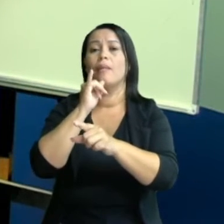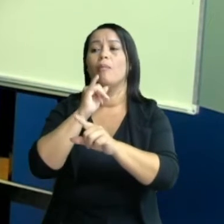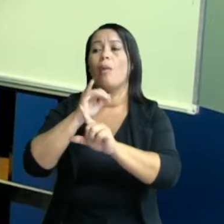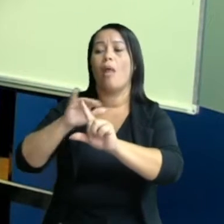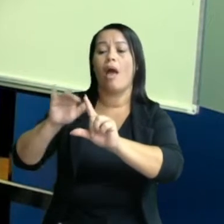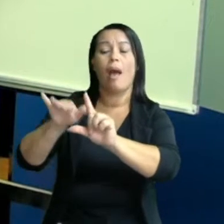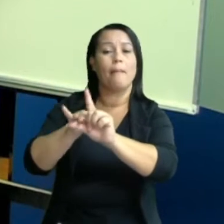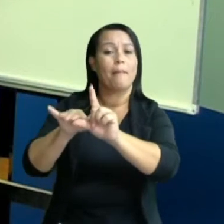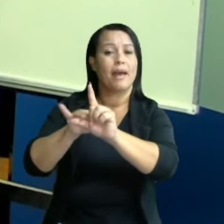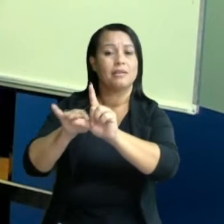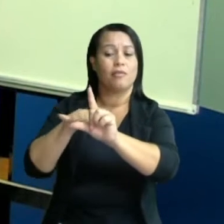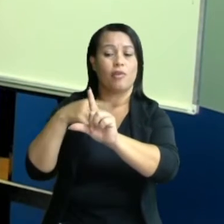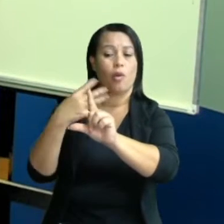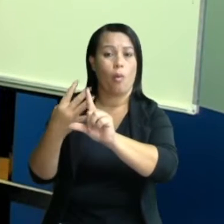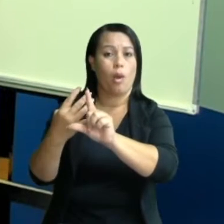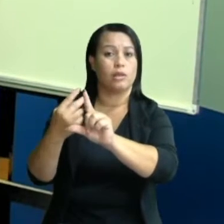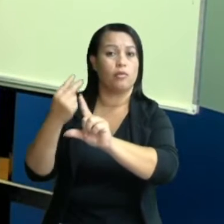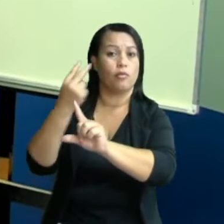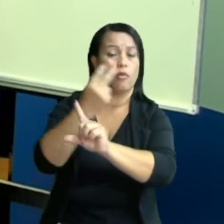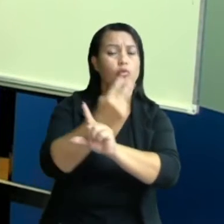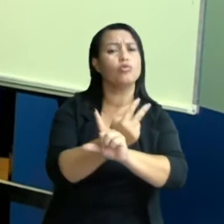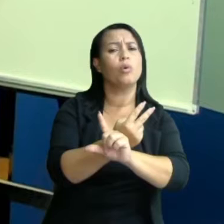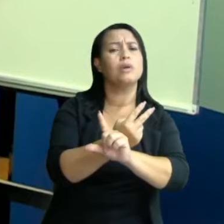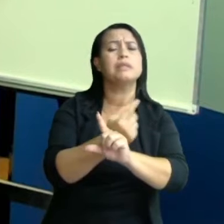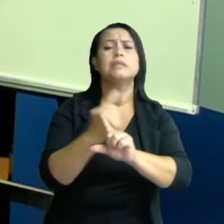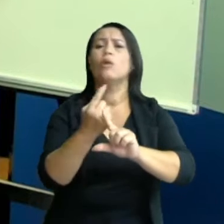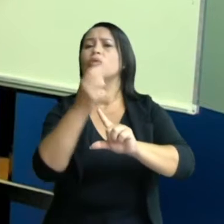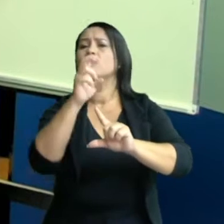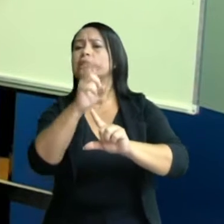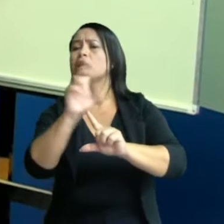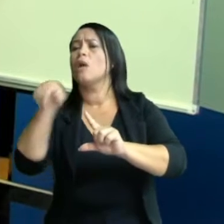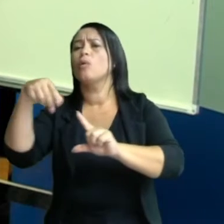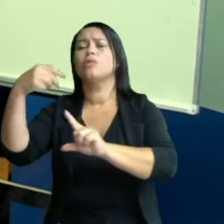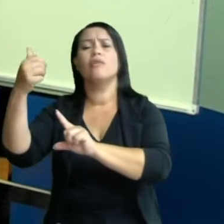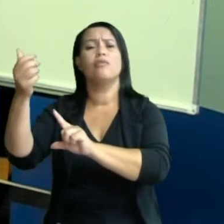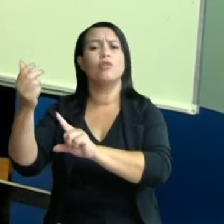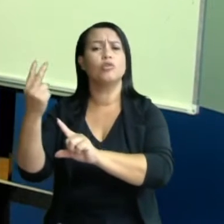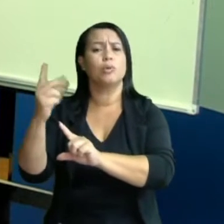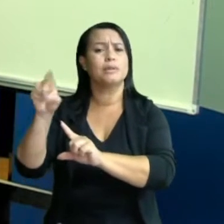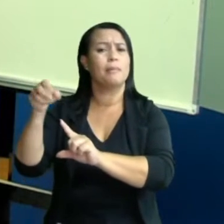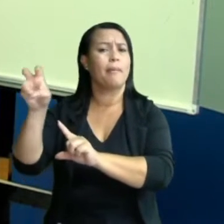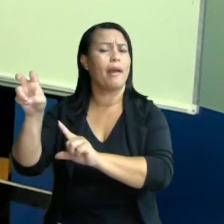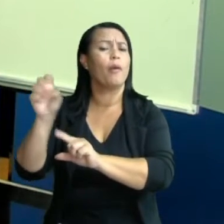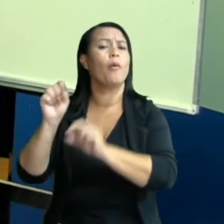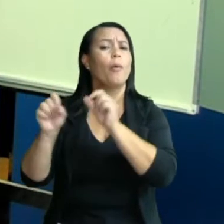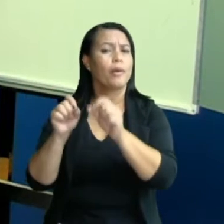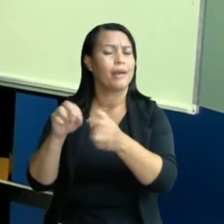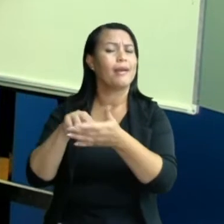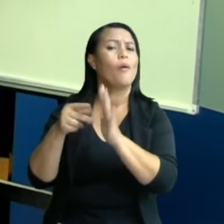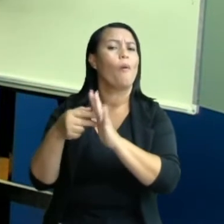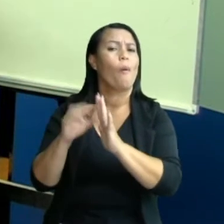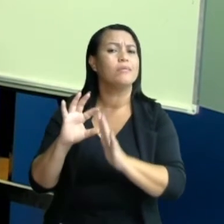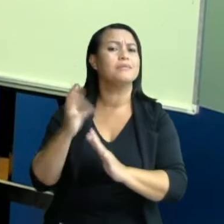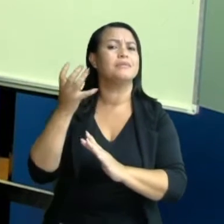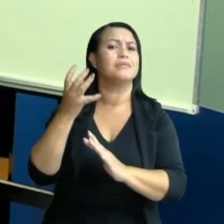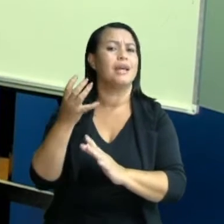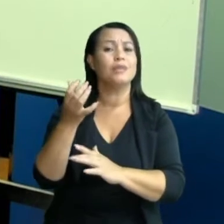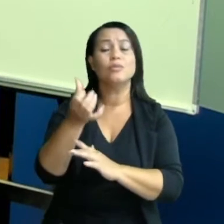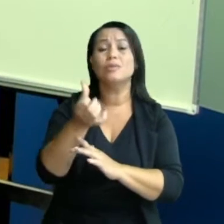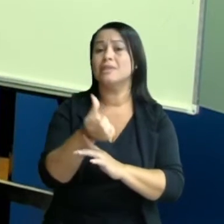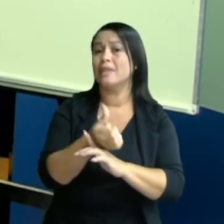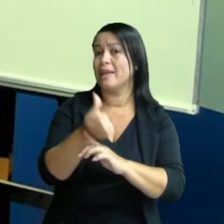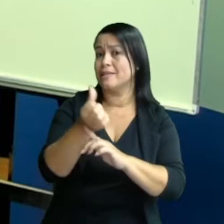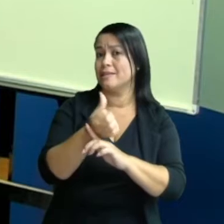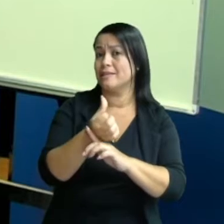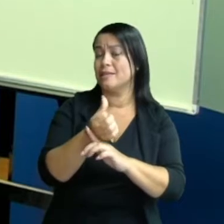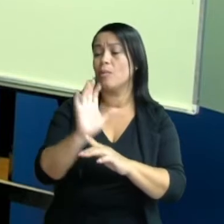essa base foi 2, se essa altura aqui foi 5 e essa altura aqui foi 2,5, esse lado 6, quanto é que vai ser o lado do